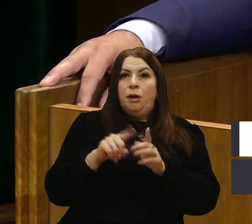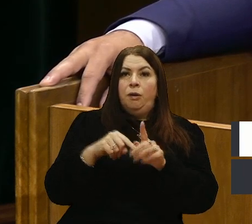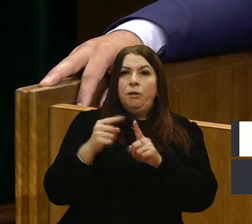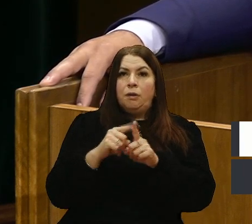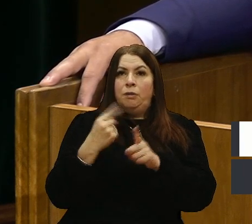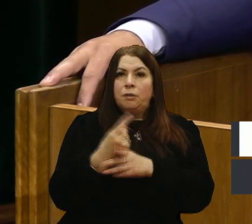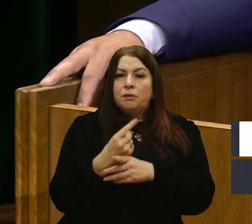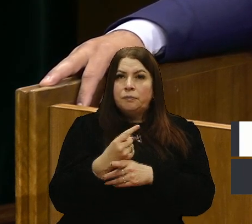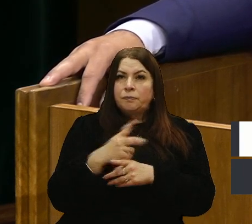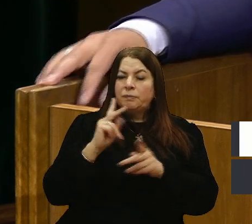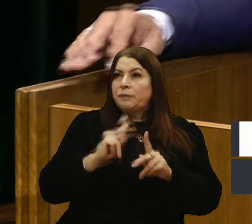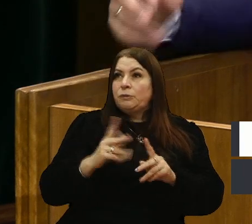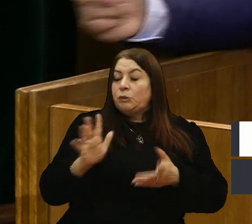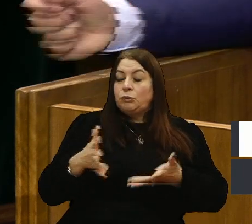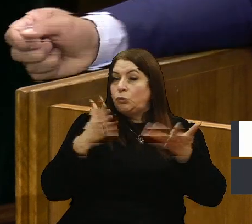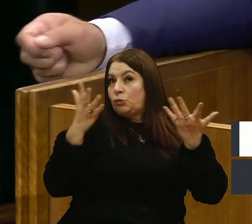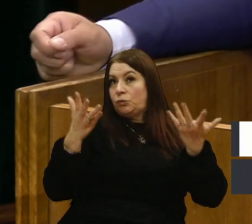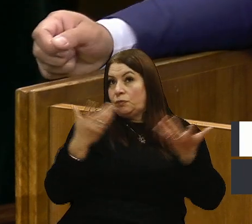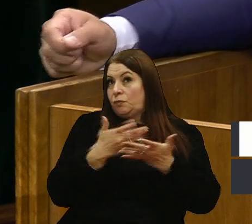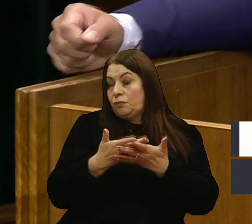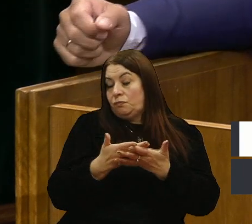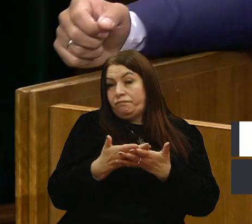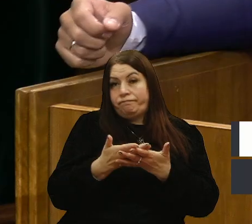o pessoal não tem esse estímulo, não tem